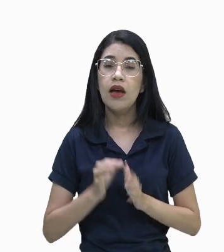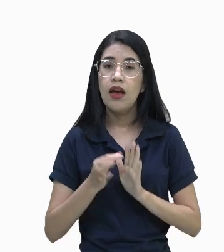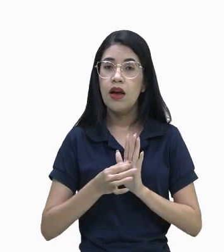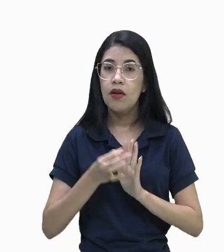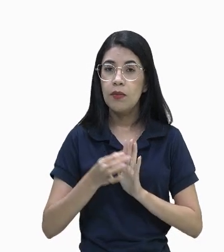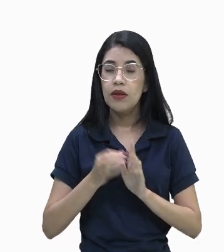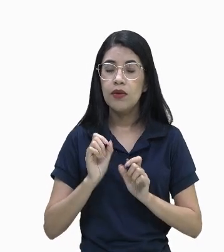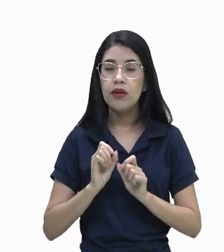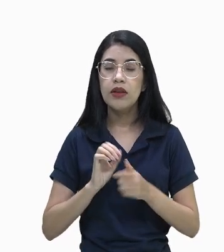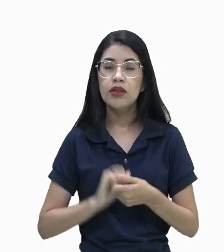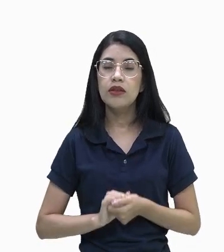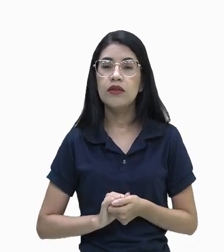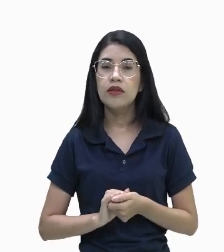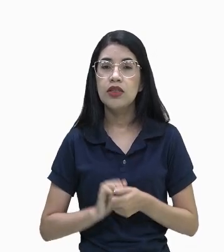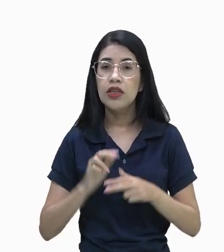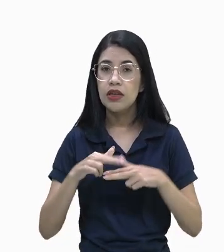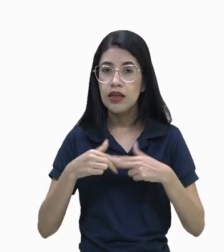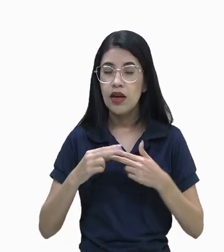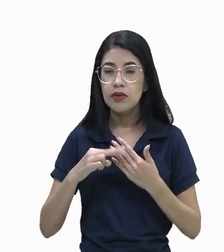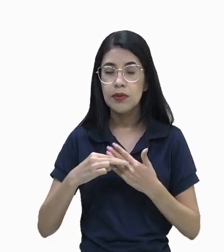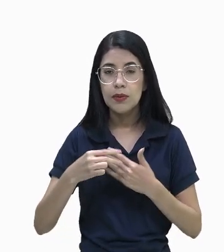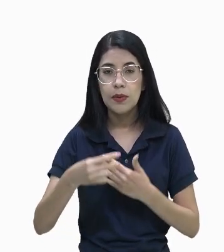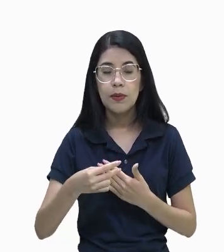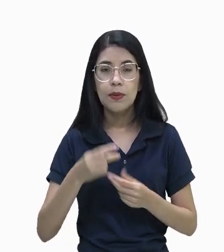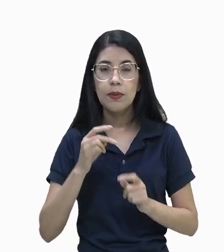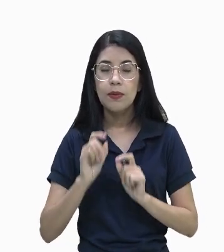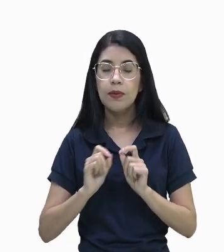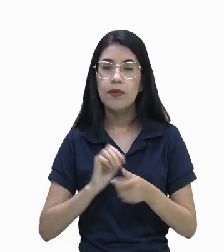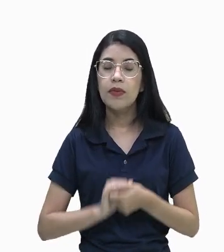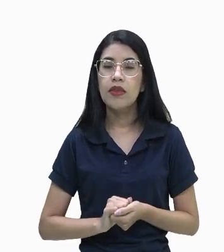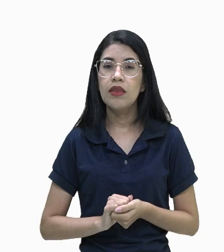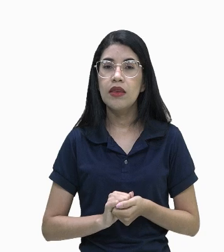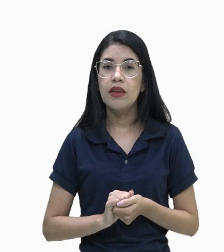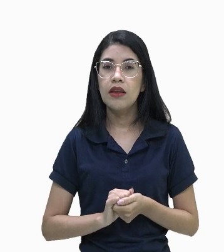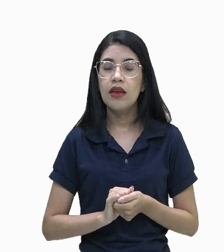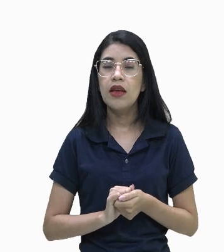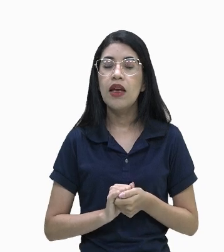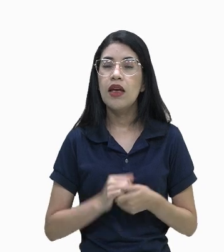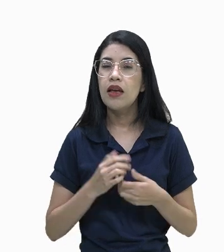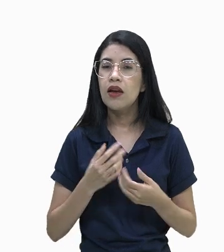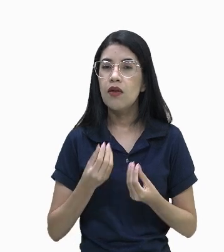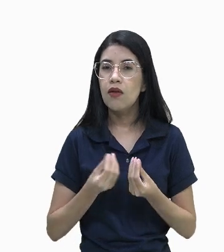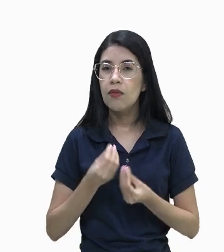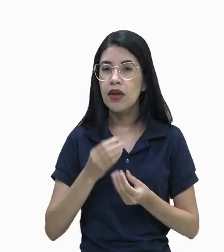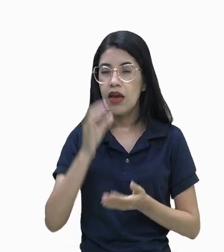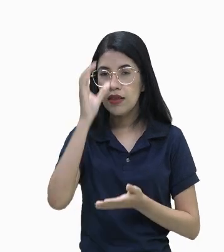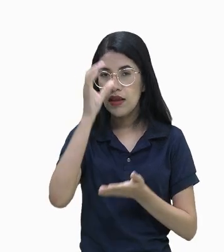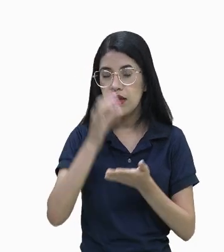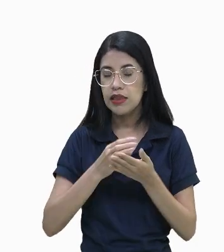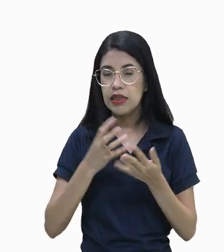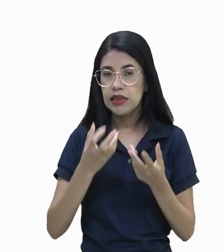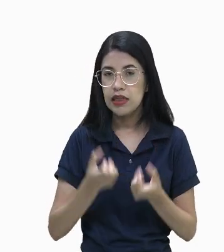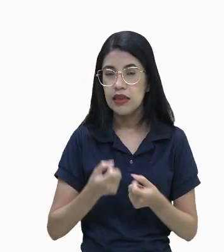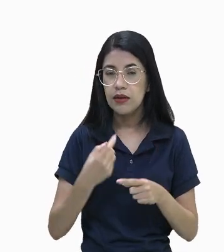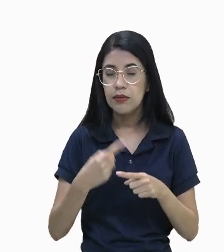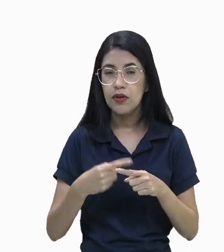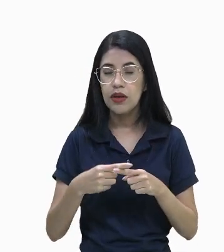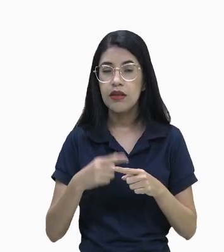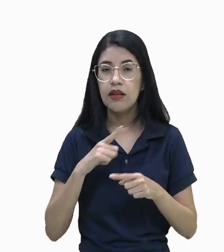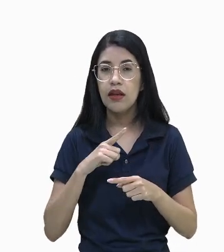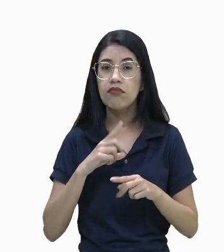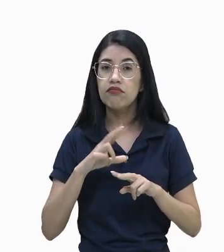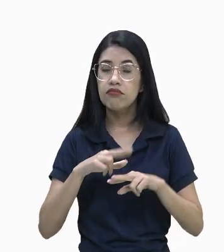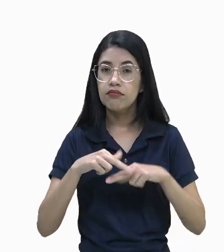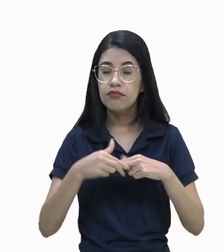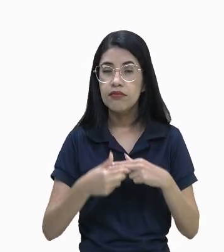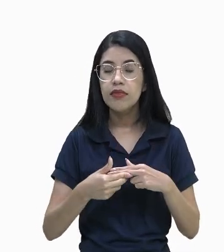utilizando a ideia de causa e consequência, em que a tese ou conclusão é aceita justamente por ser a causa